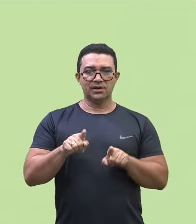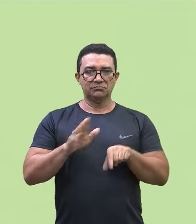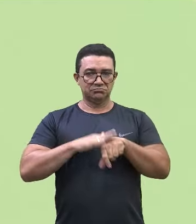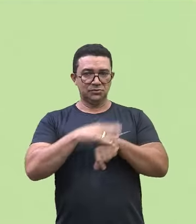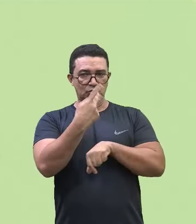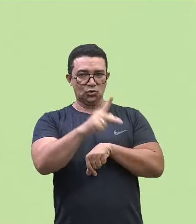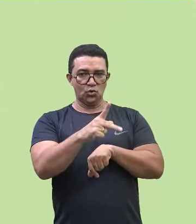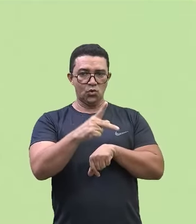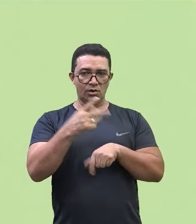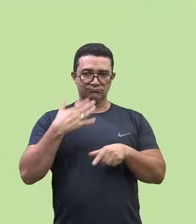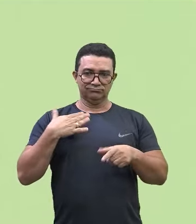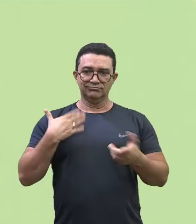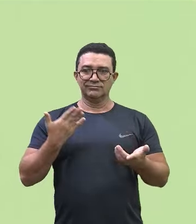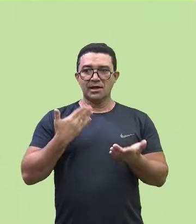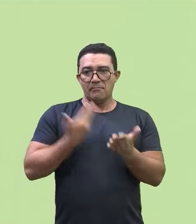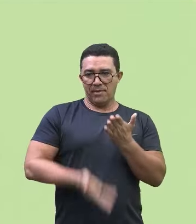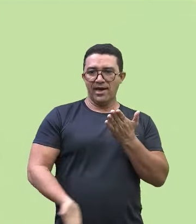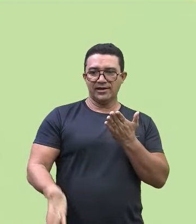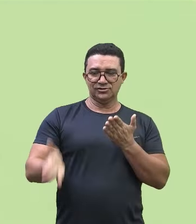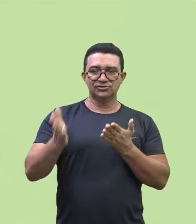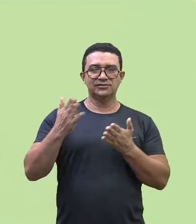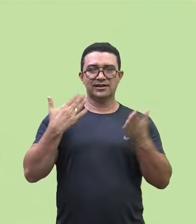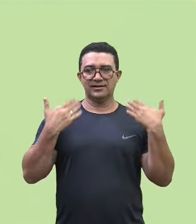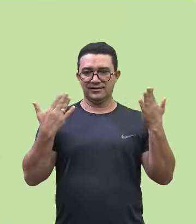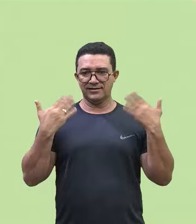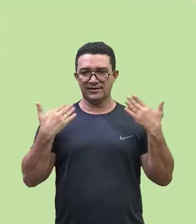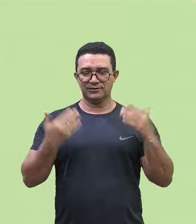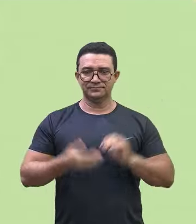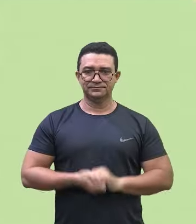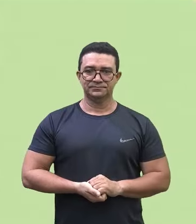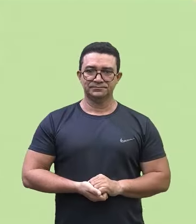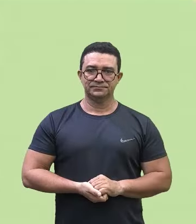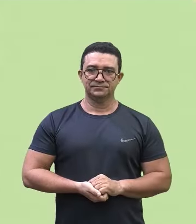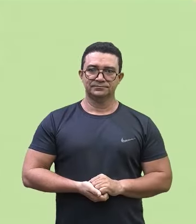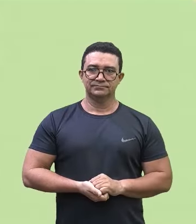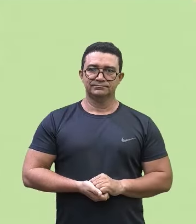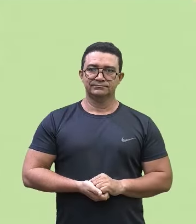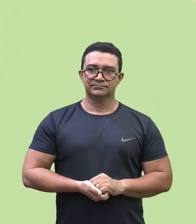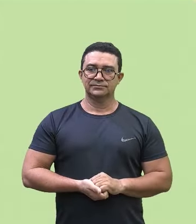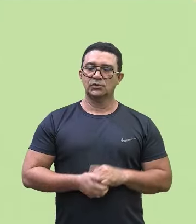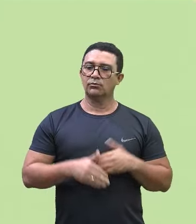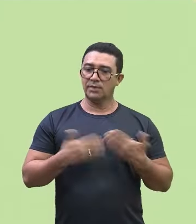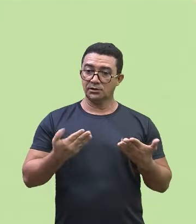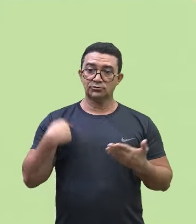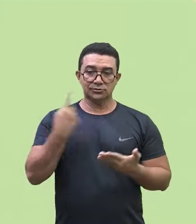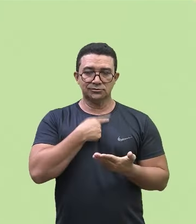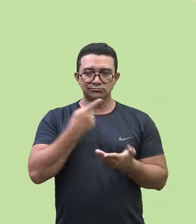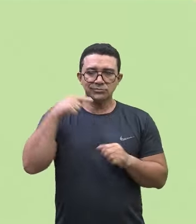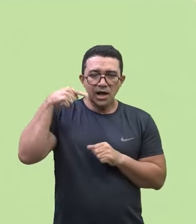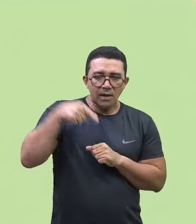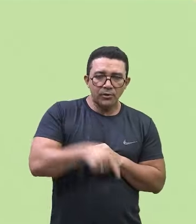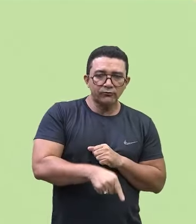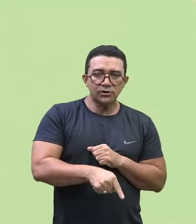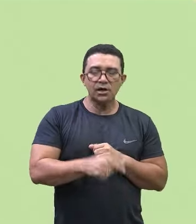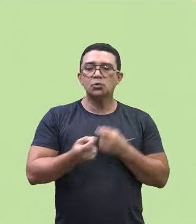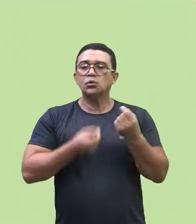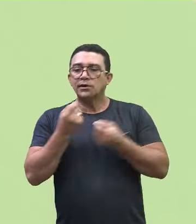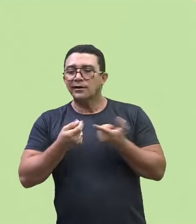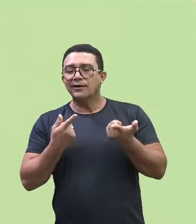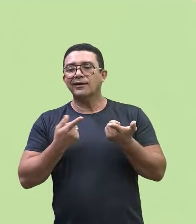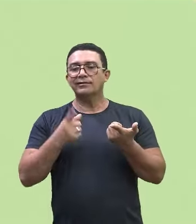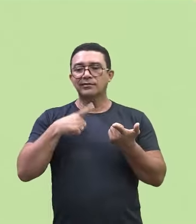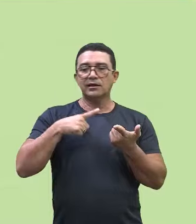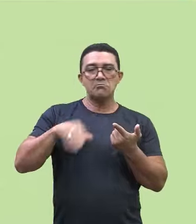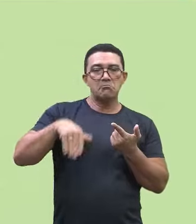Ou seja, perdendo calor. Entendeu? Mas a gente vai se aprofundar mais o que é ganhar, o que é